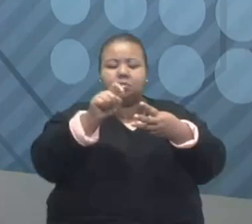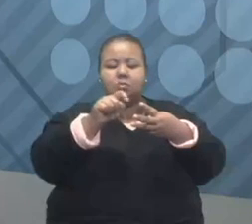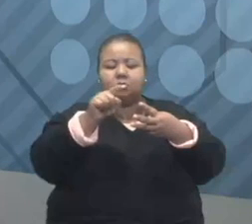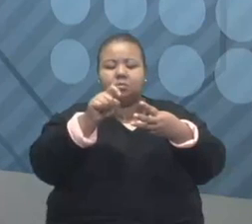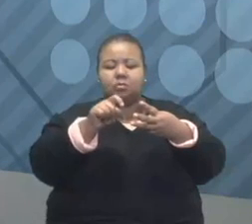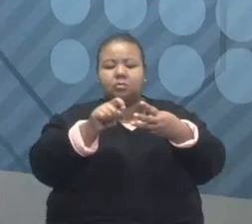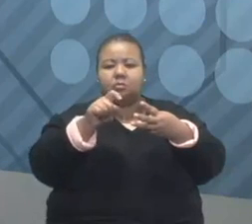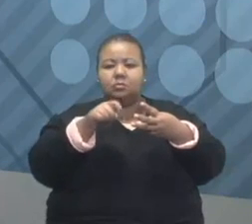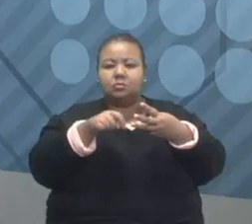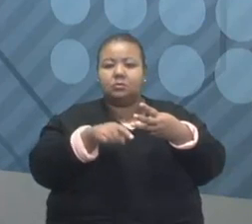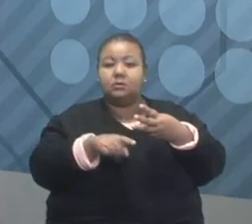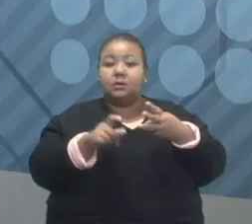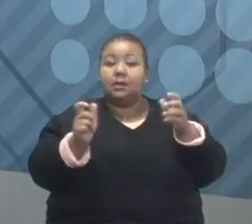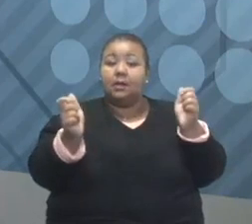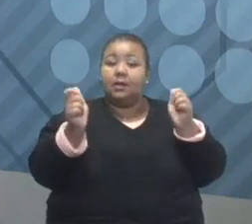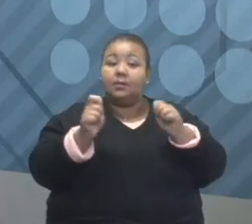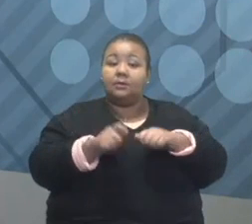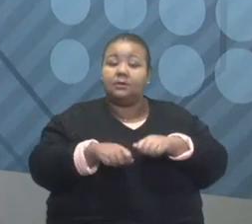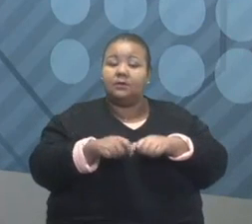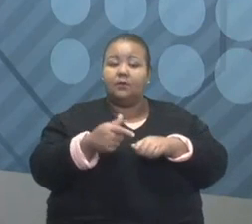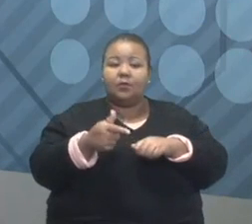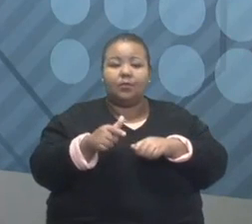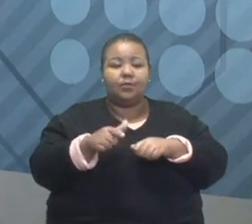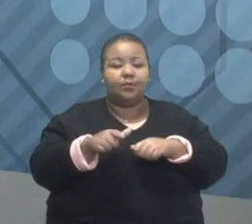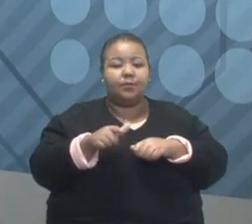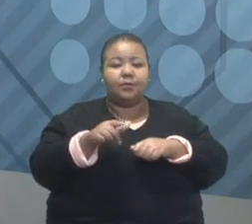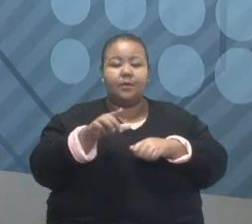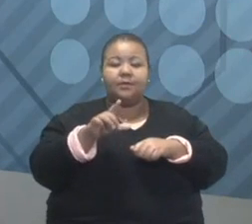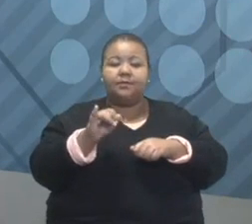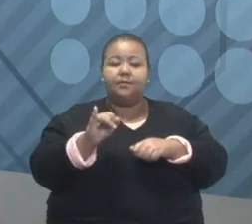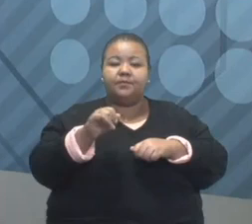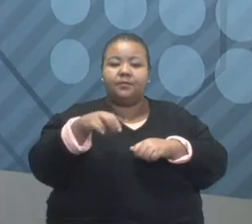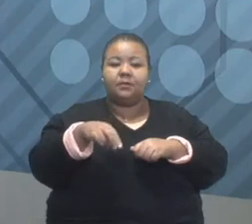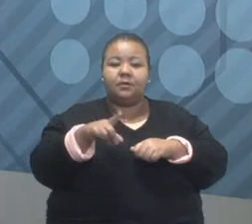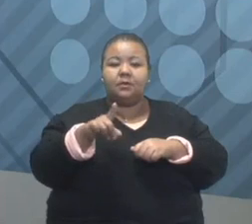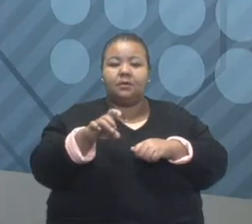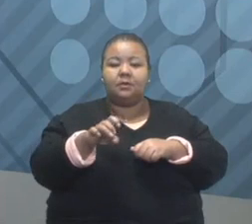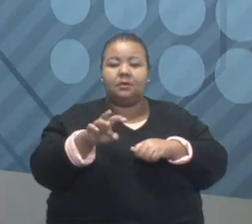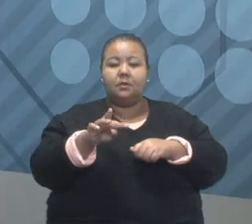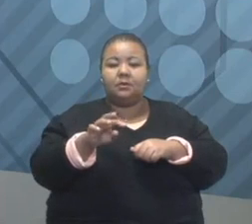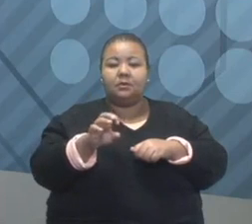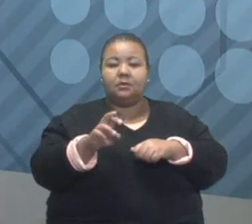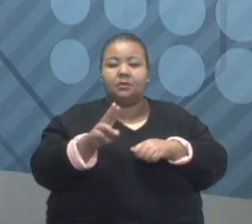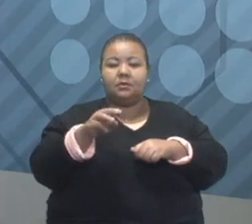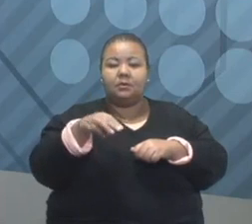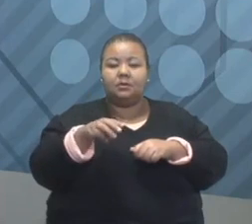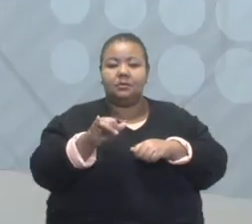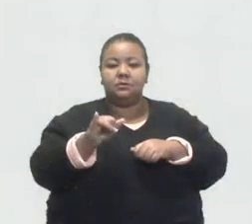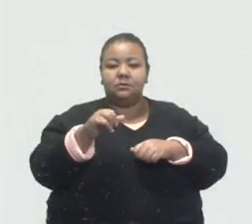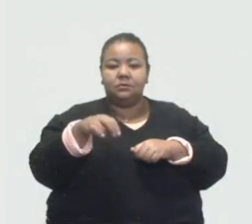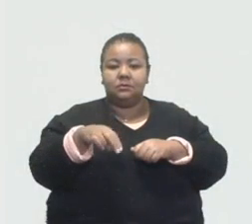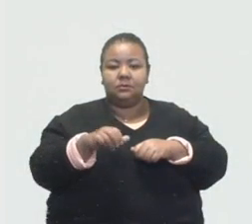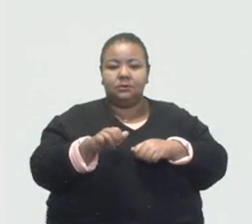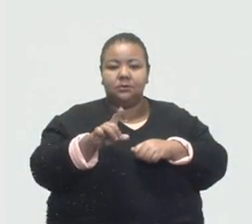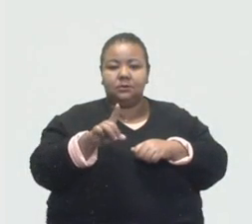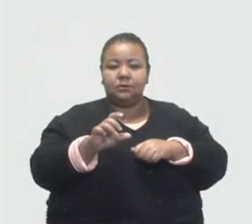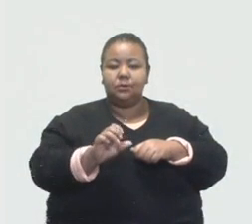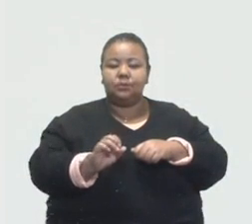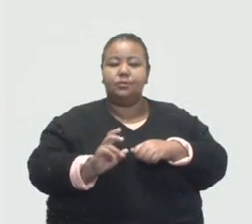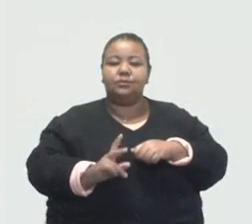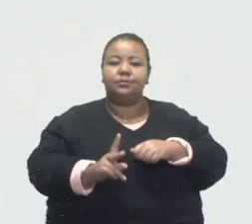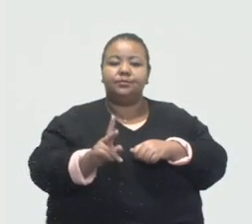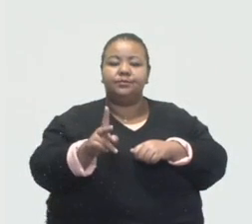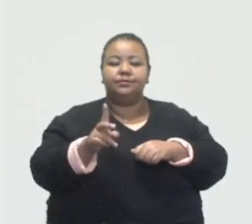e indeterminado. É uma característica, ele tem um número maior de incógnitas do que equações. Então, continuando na resolução. Então, se